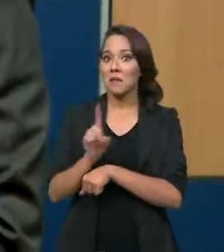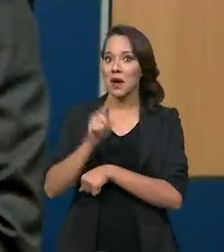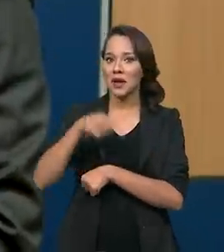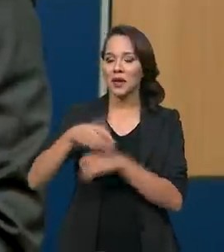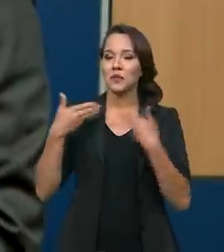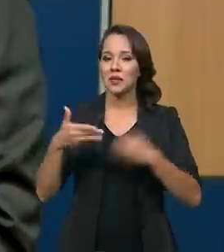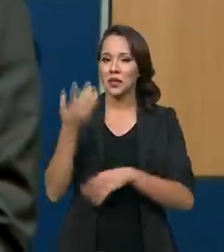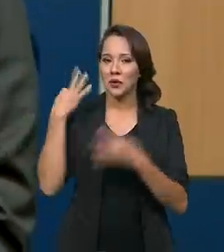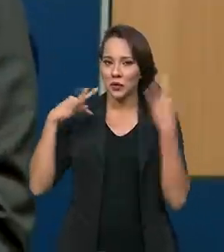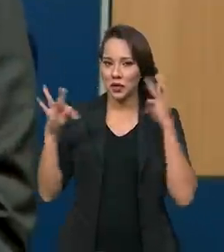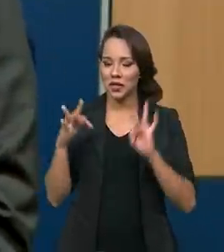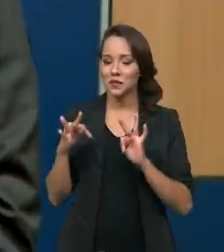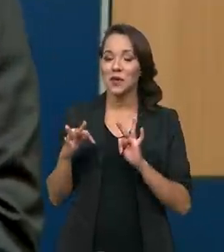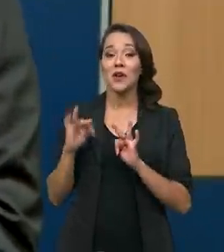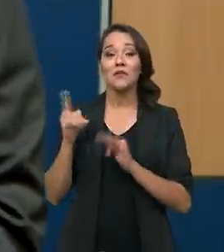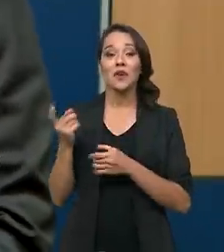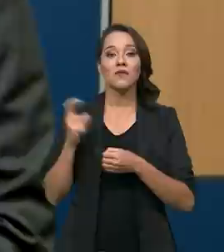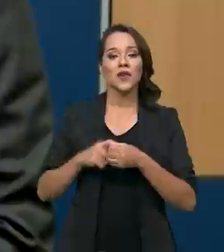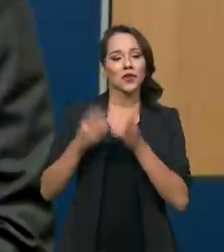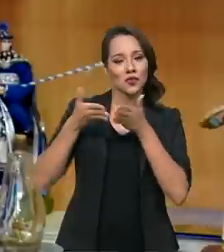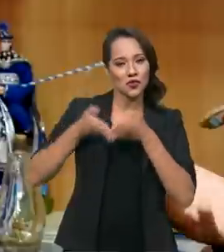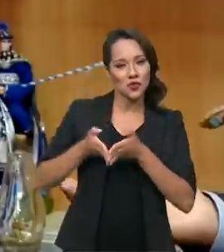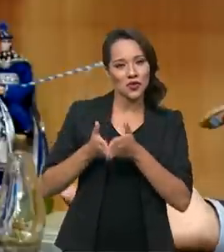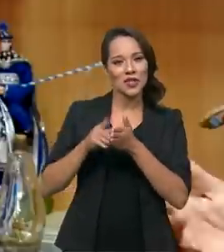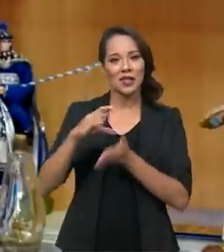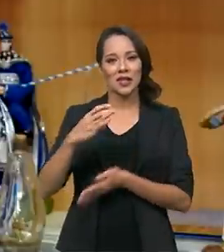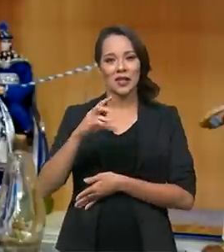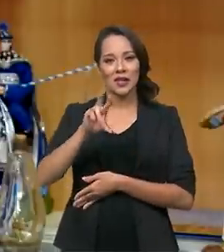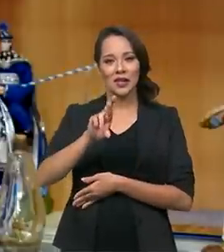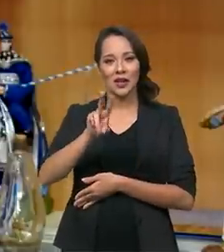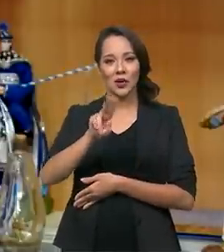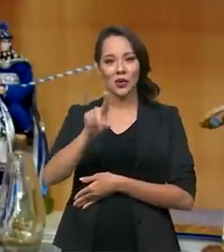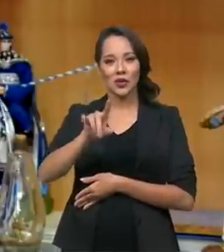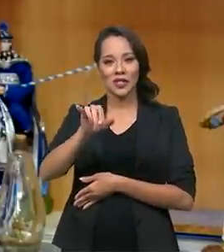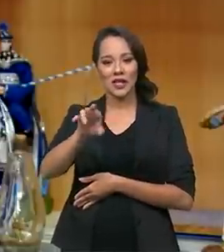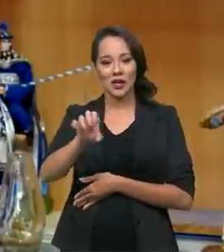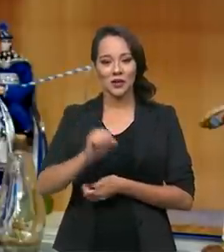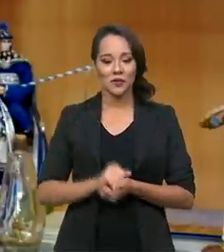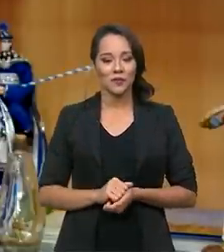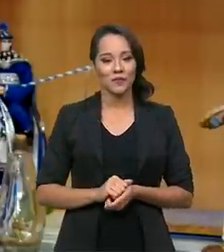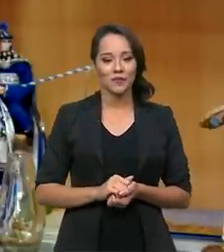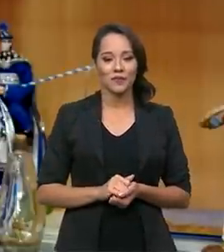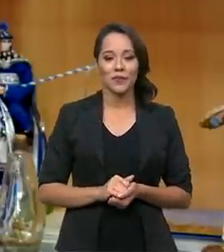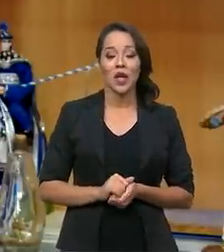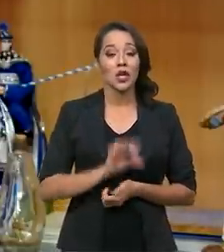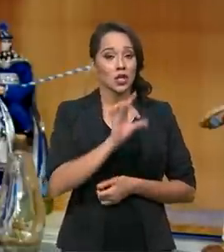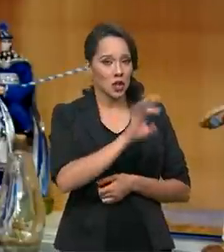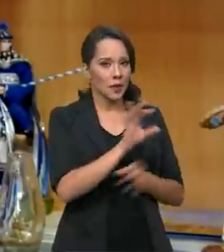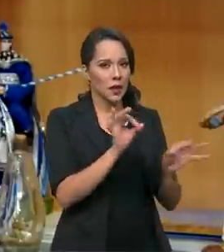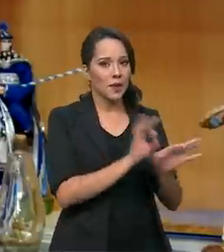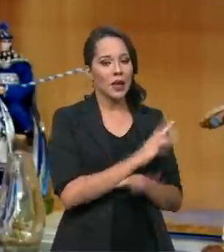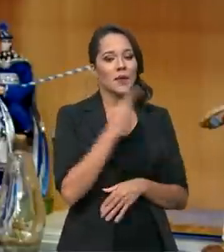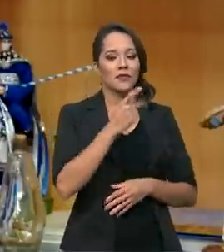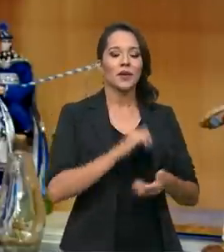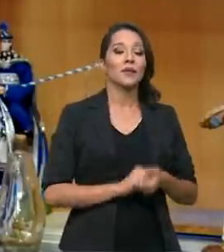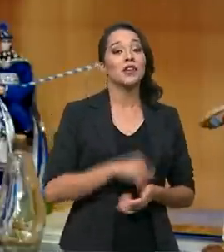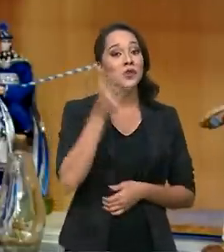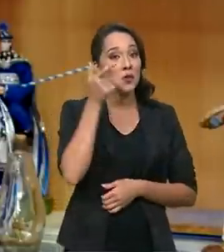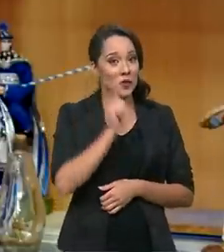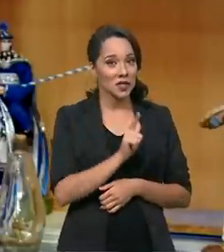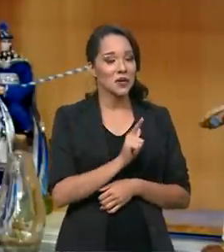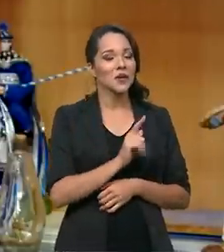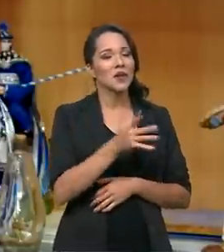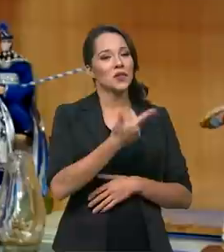aqui no Ministério do Turismo foi retomada dos cruzeiros É verdade relaxada agora em novembro para finalizar o raciocínio então nós conseguimos